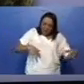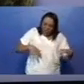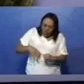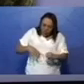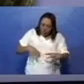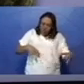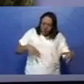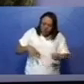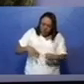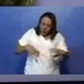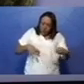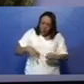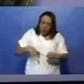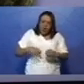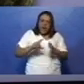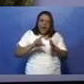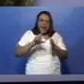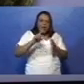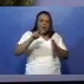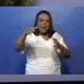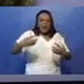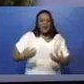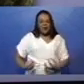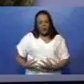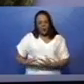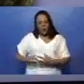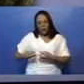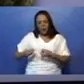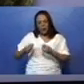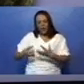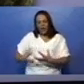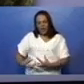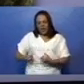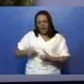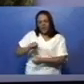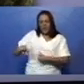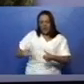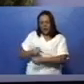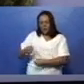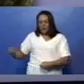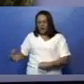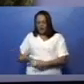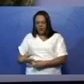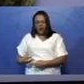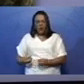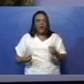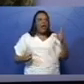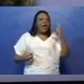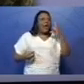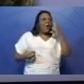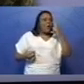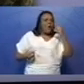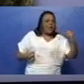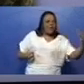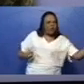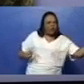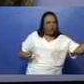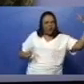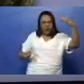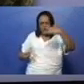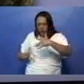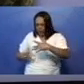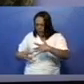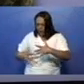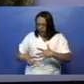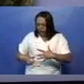novamente. E aí assim então, os homens entenderam que ao lado de um grão de bem, como o fogo, vem também o lado